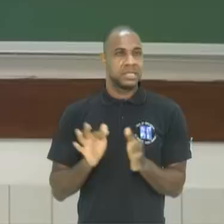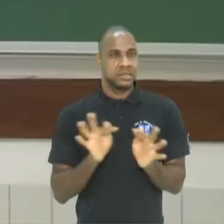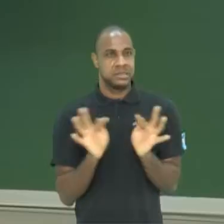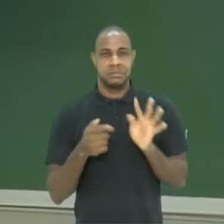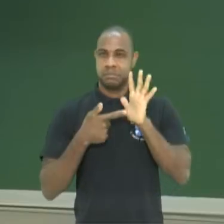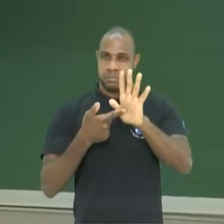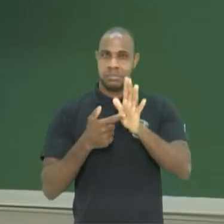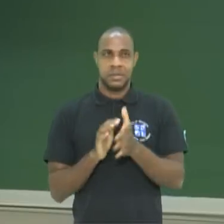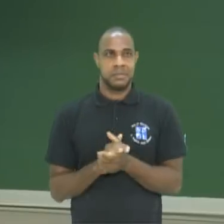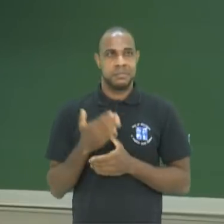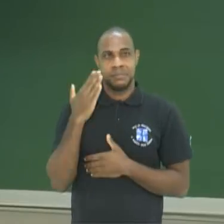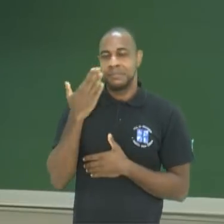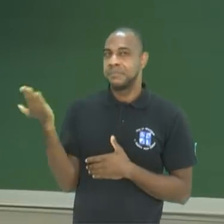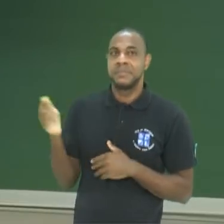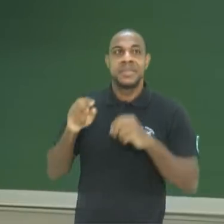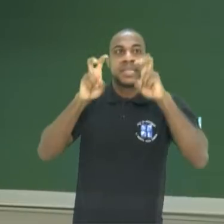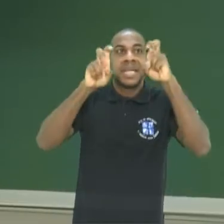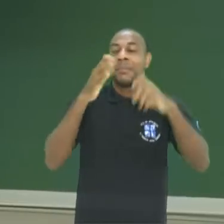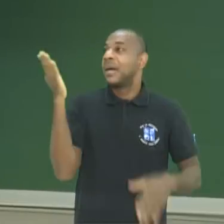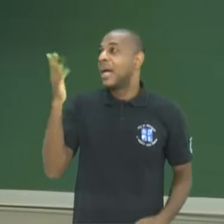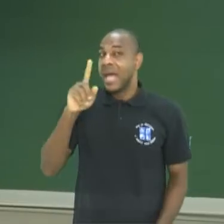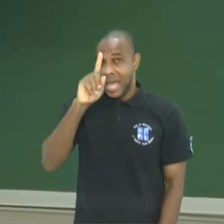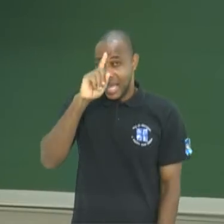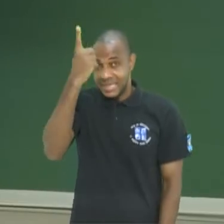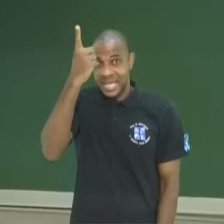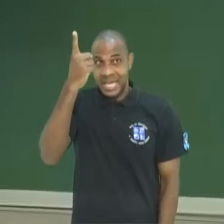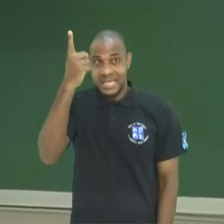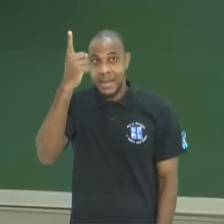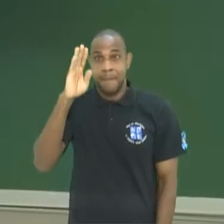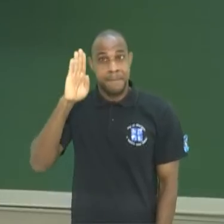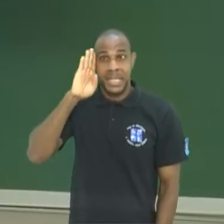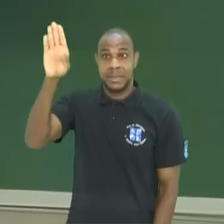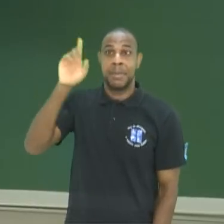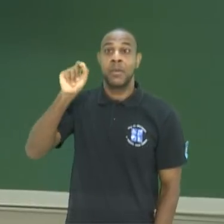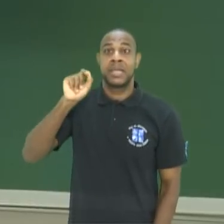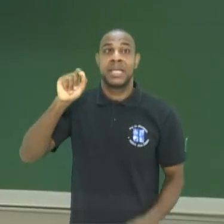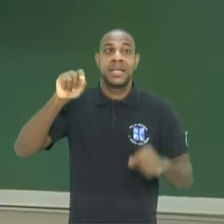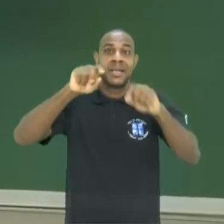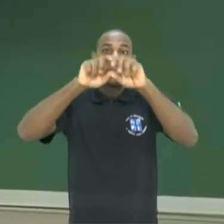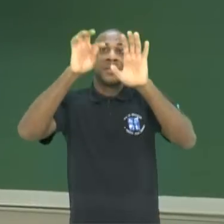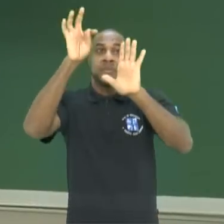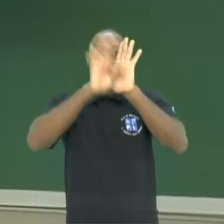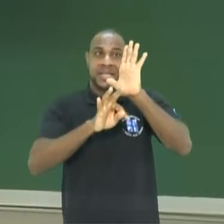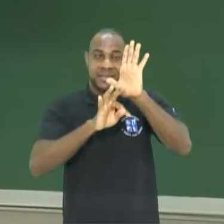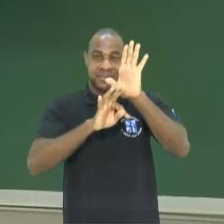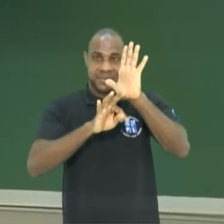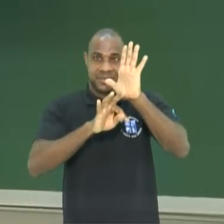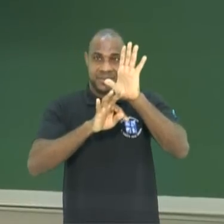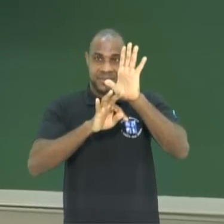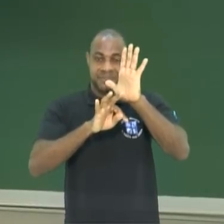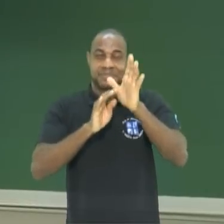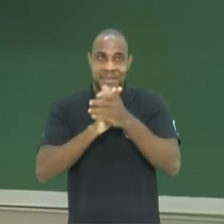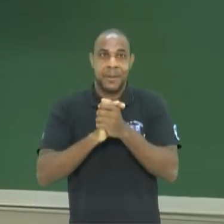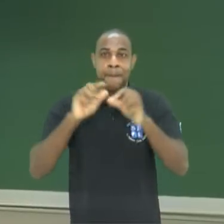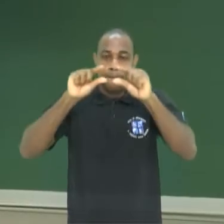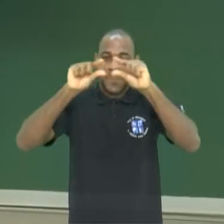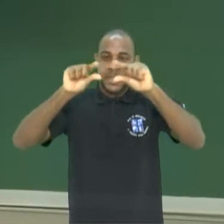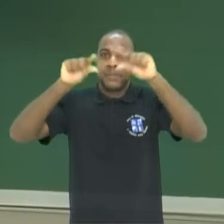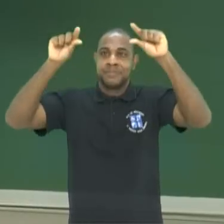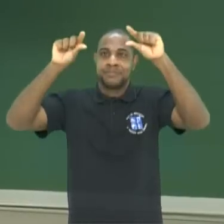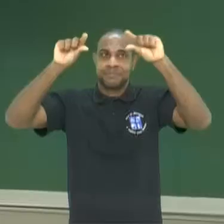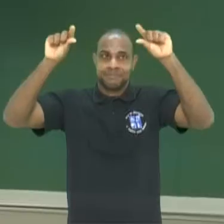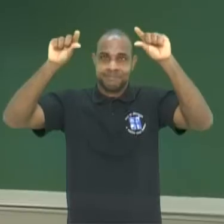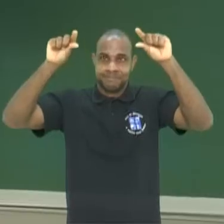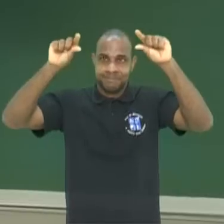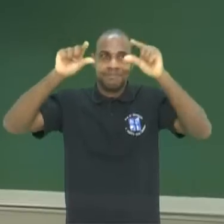simples, ó. Tema é a ideia central do texto, um recorte do assunto. Então, o assunto ele